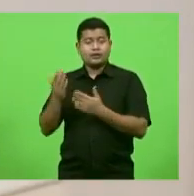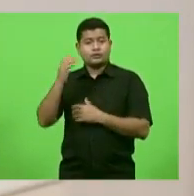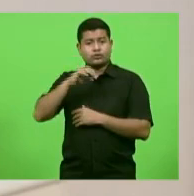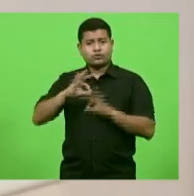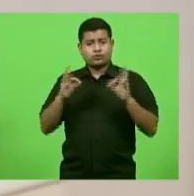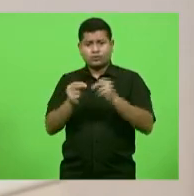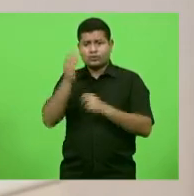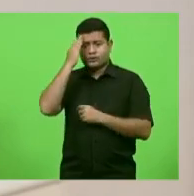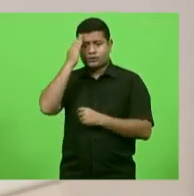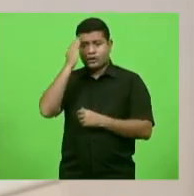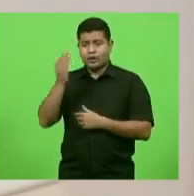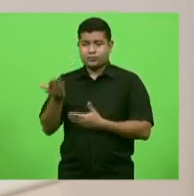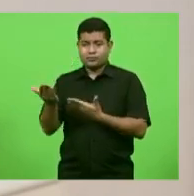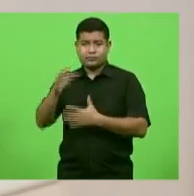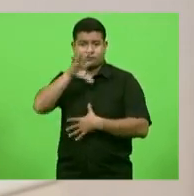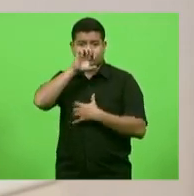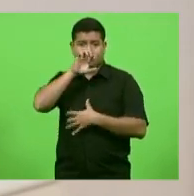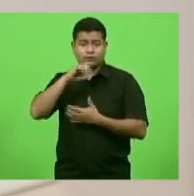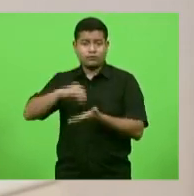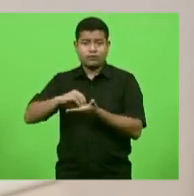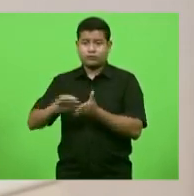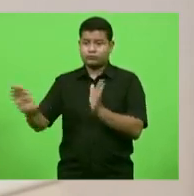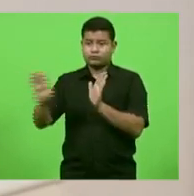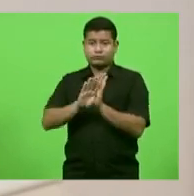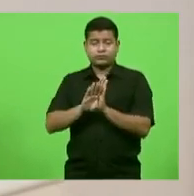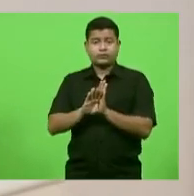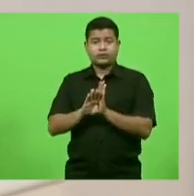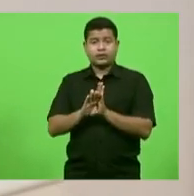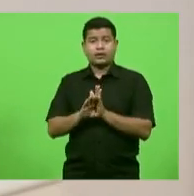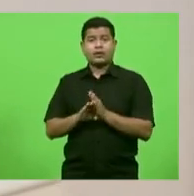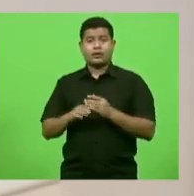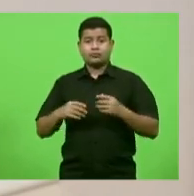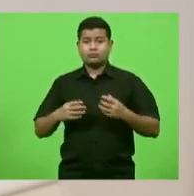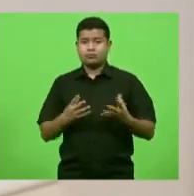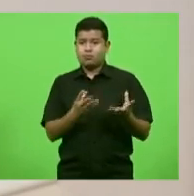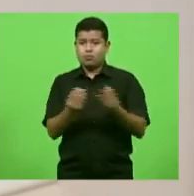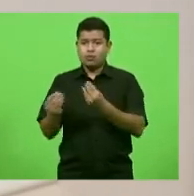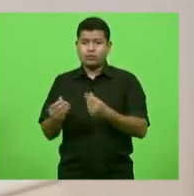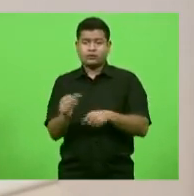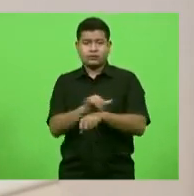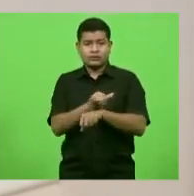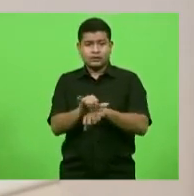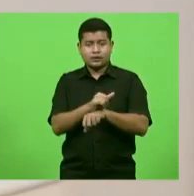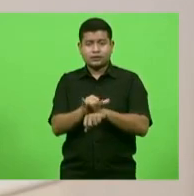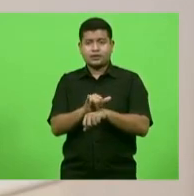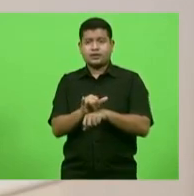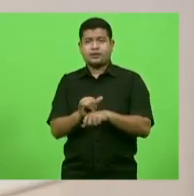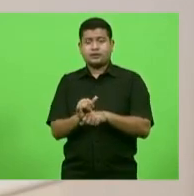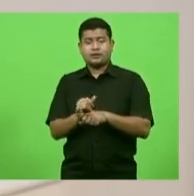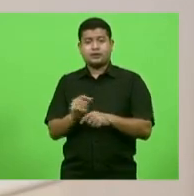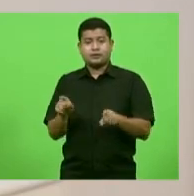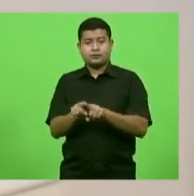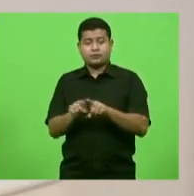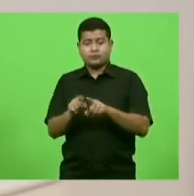o numerário, sendo que houve a necessidade da tomada de inúmeras medidas no âmbito administrativo e judicial.